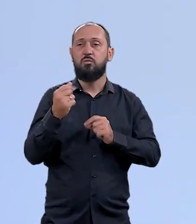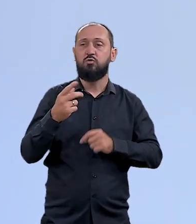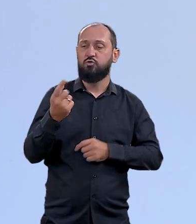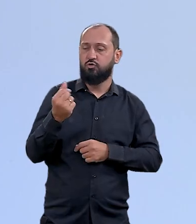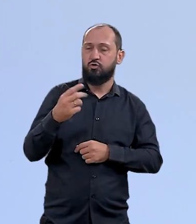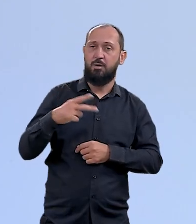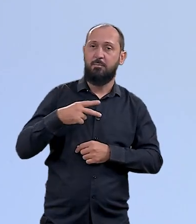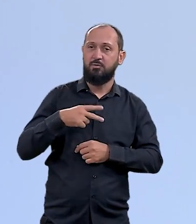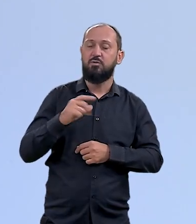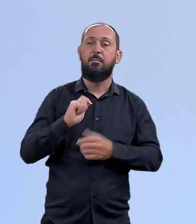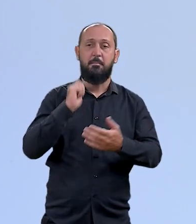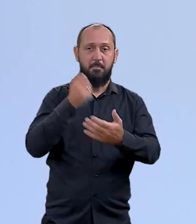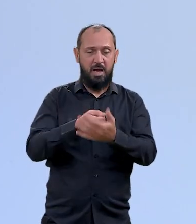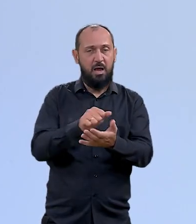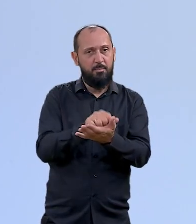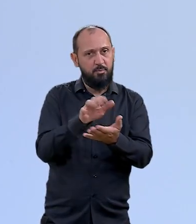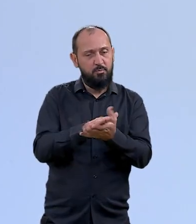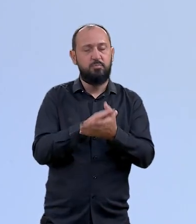estão previstos na Resolução